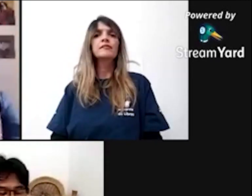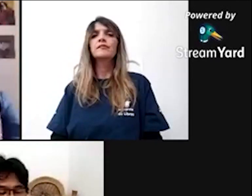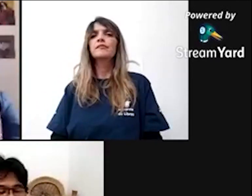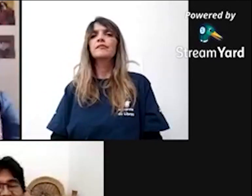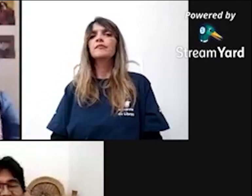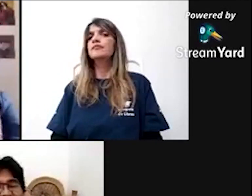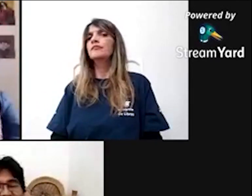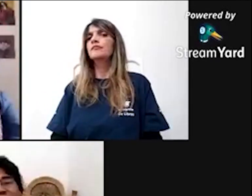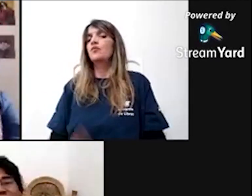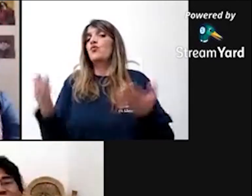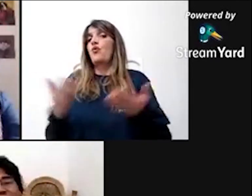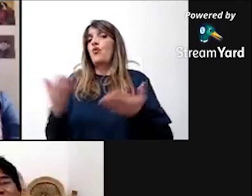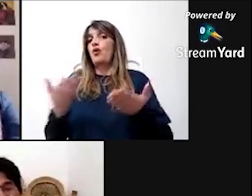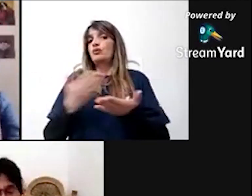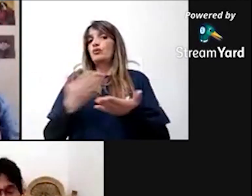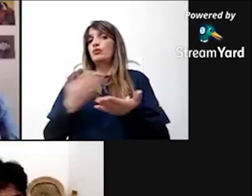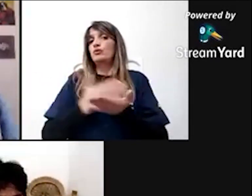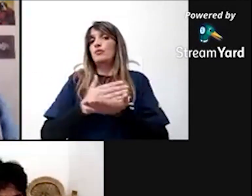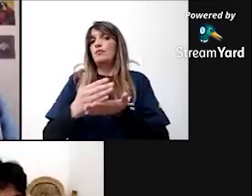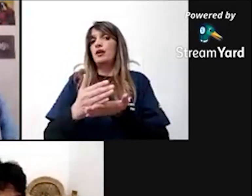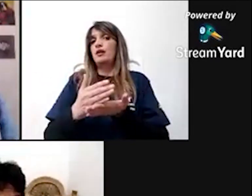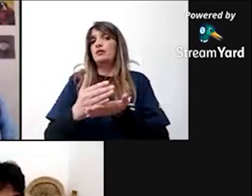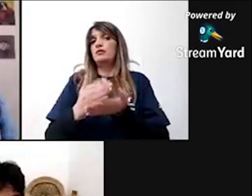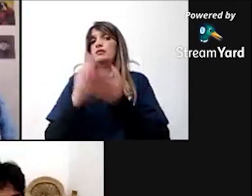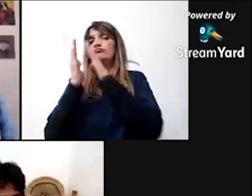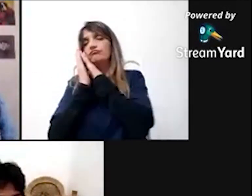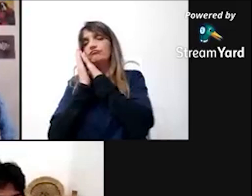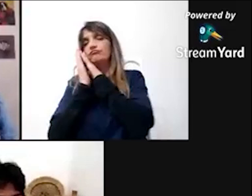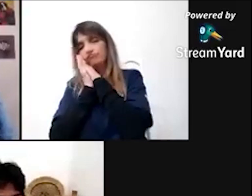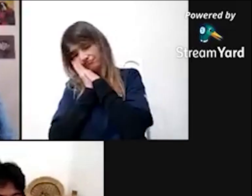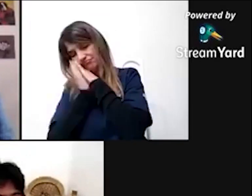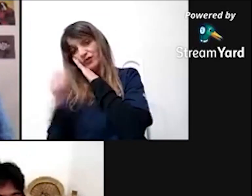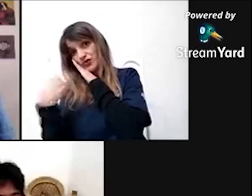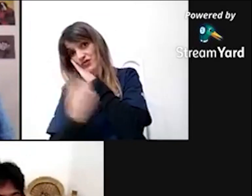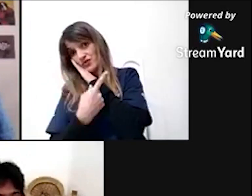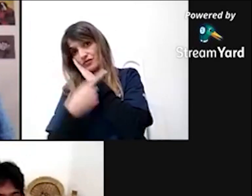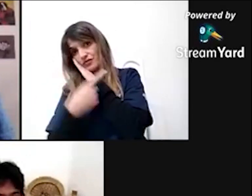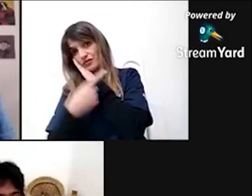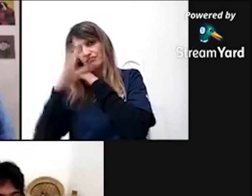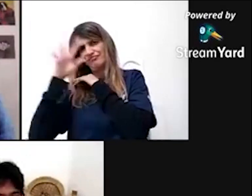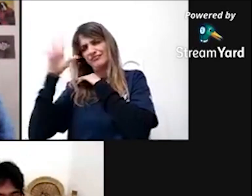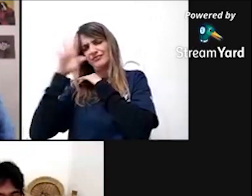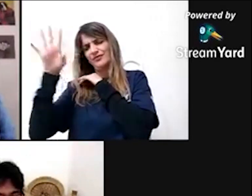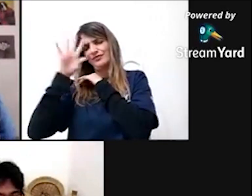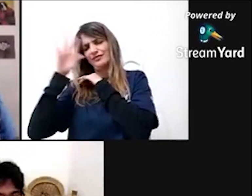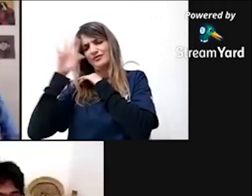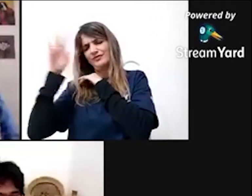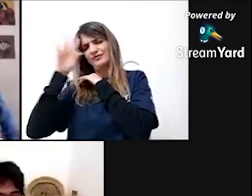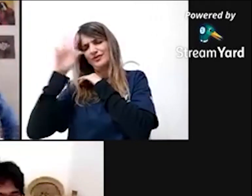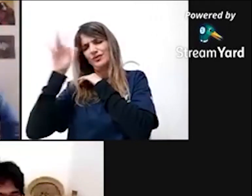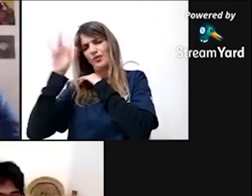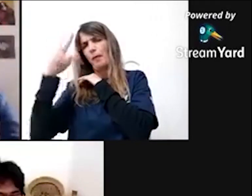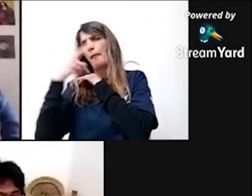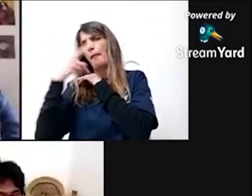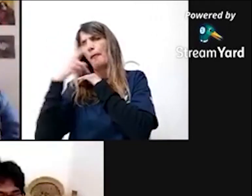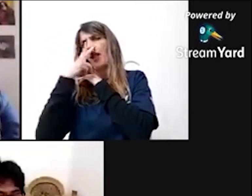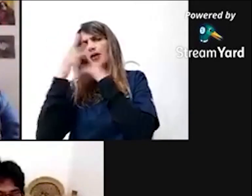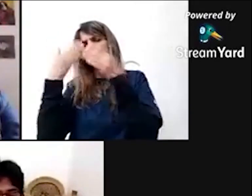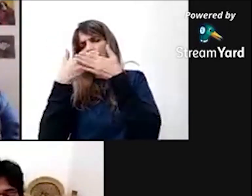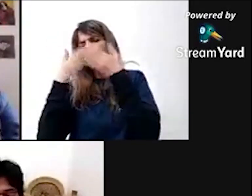O hoje começa enquanto dormimos. Os sonhos são nossa porta de entrada para o